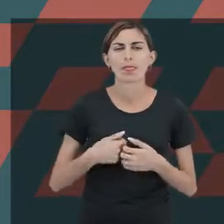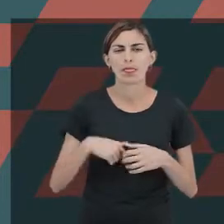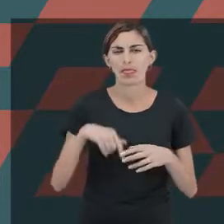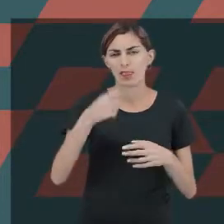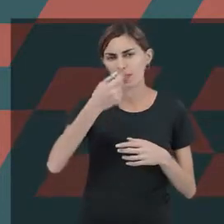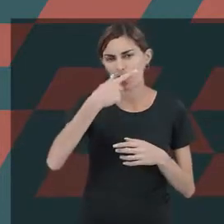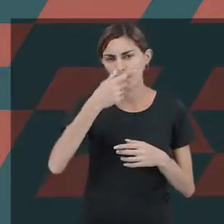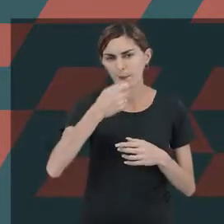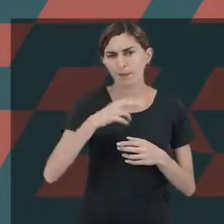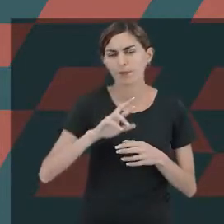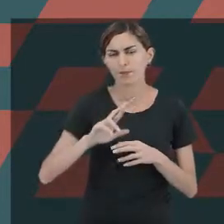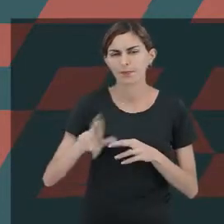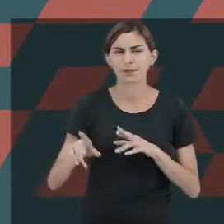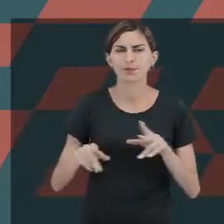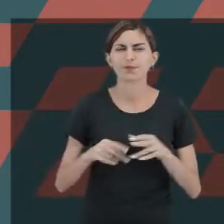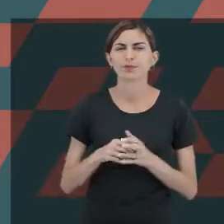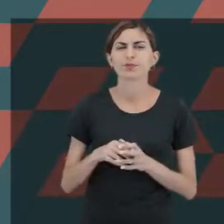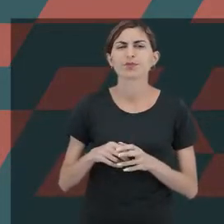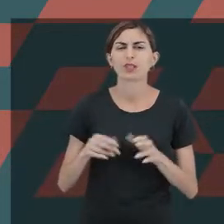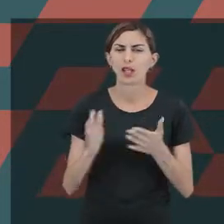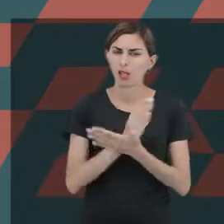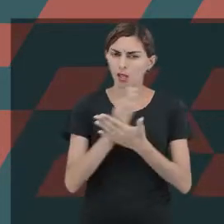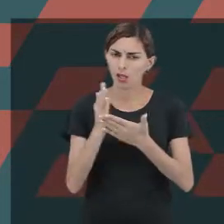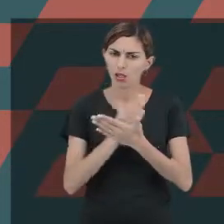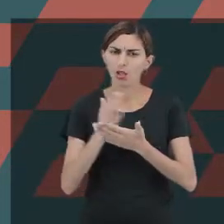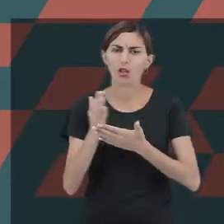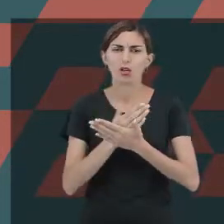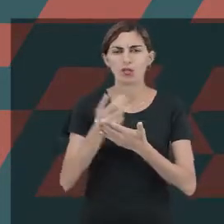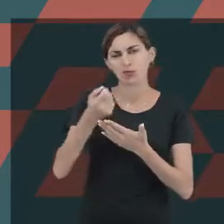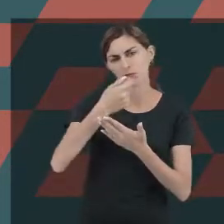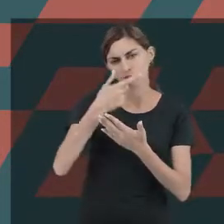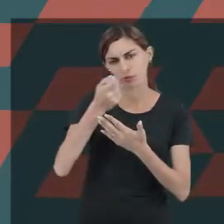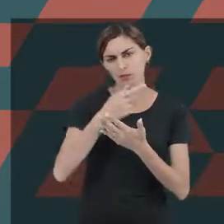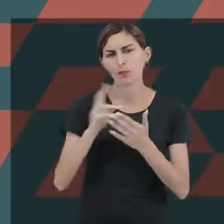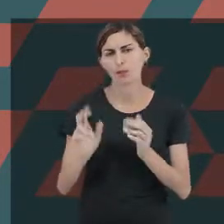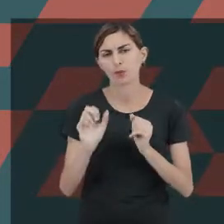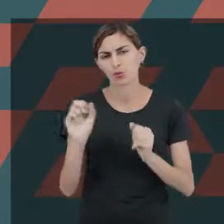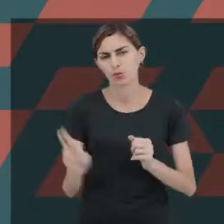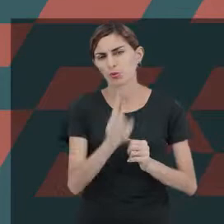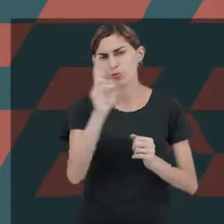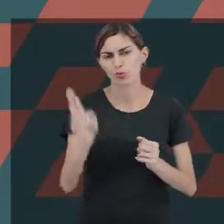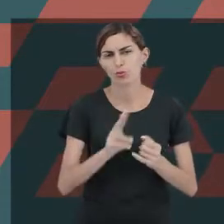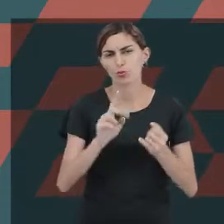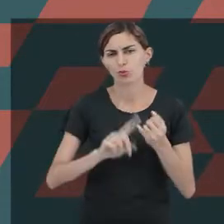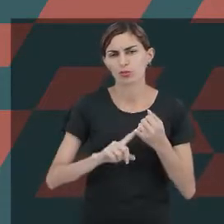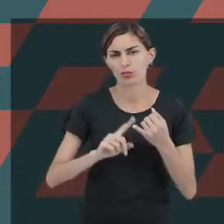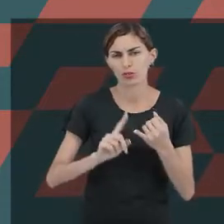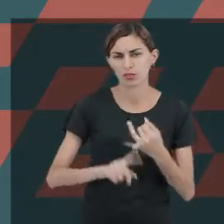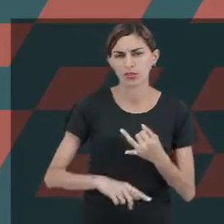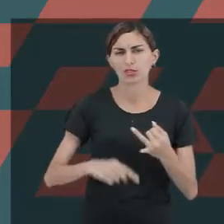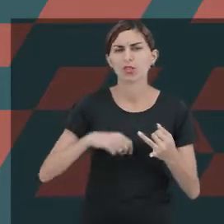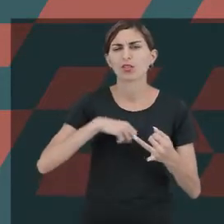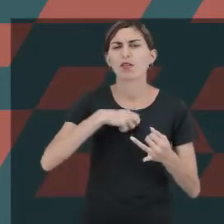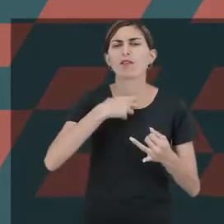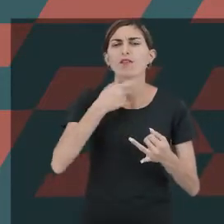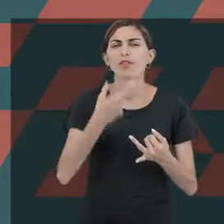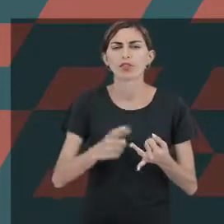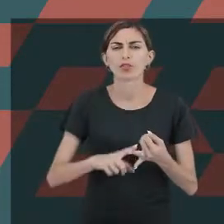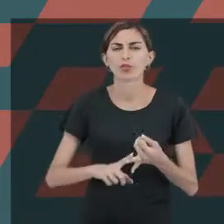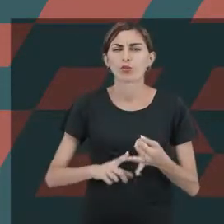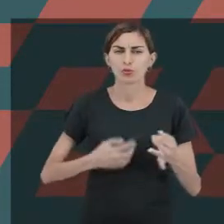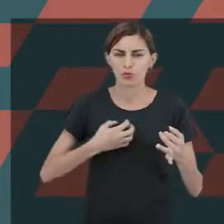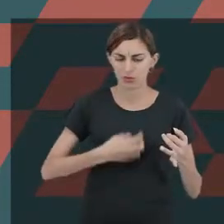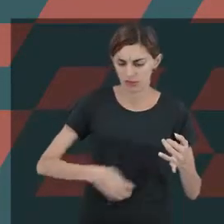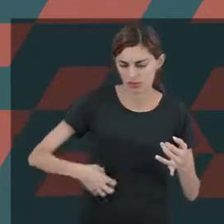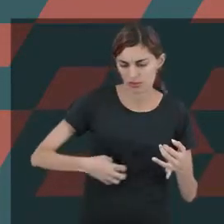drogas antiepilépticas, e alguns medicamentos que podem ser usados nas crianças que têm alteração gastrointestinal, então para o refluxo, para melhorar o esvaziamento gástrico,